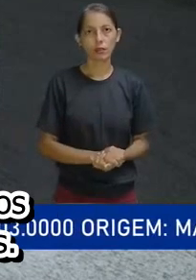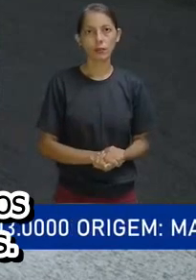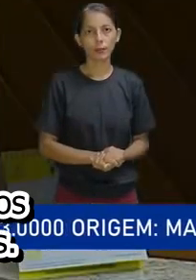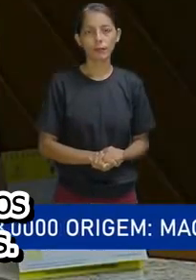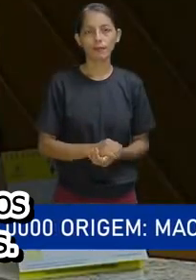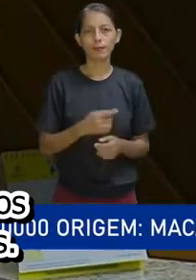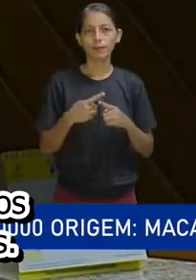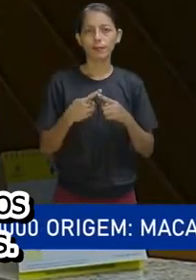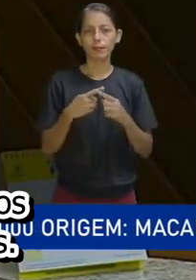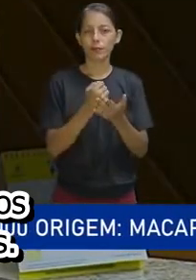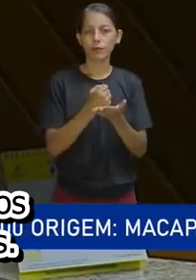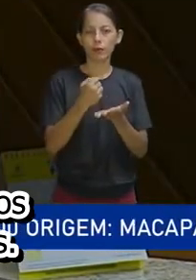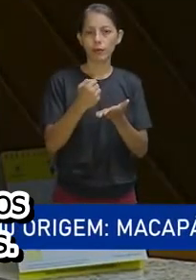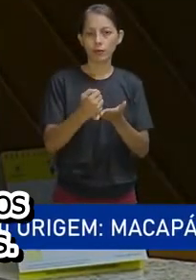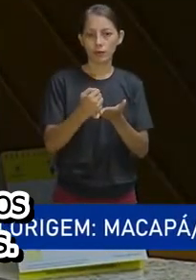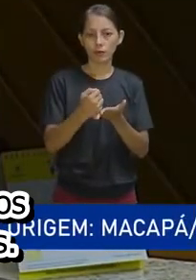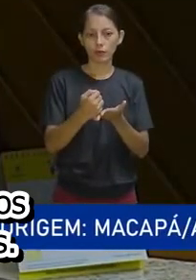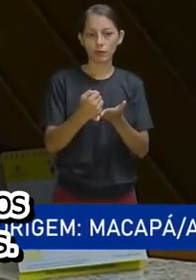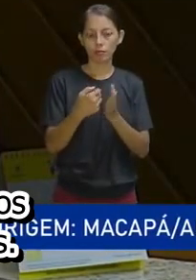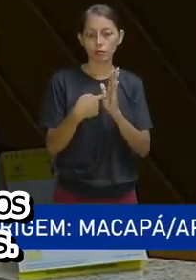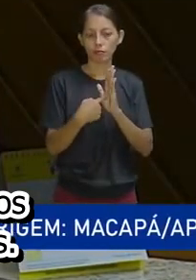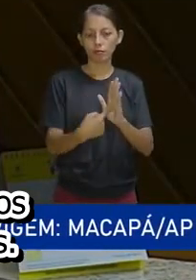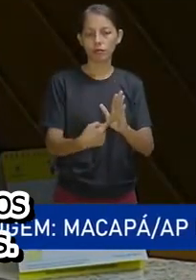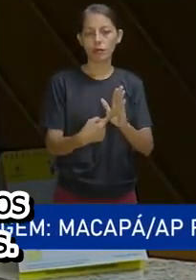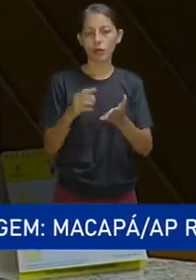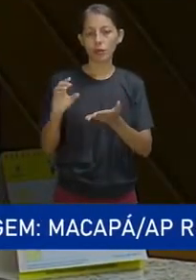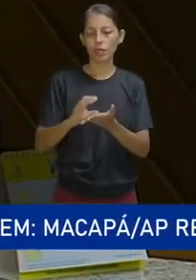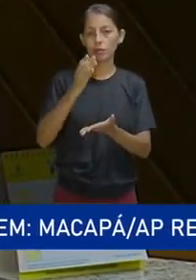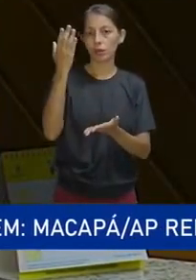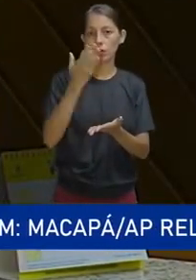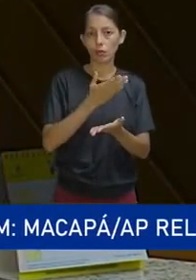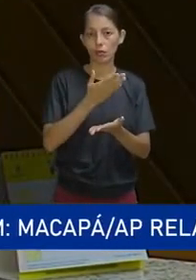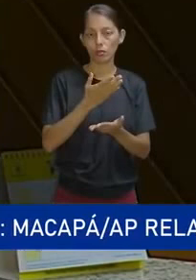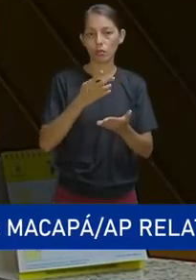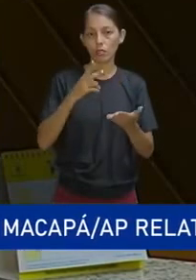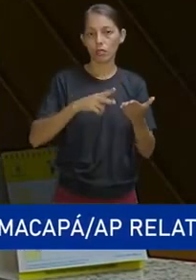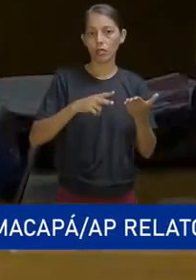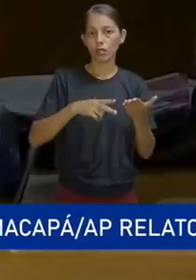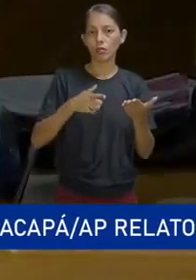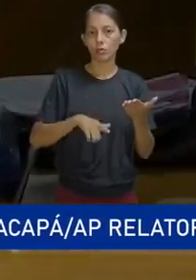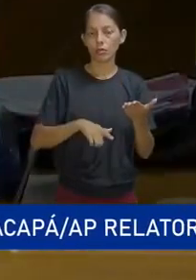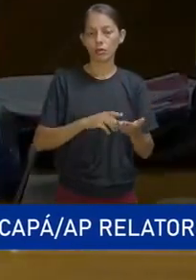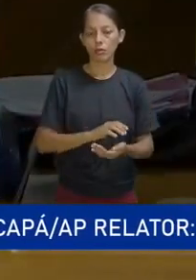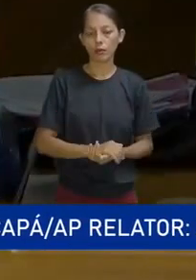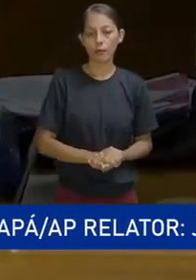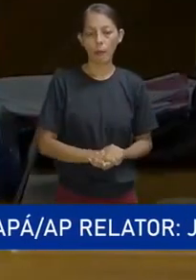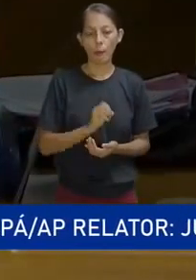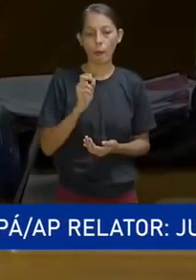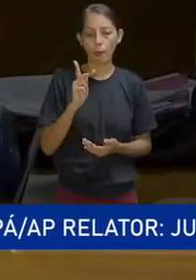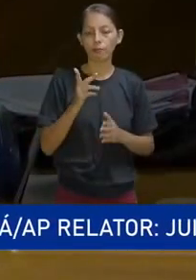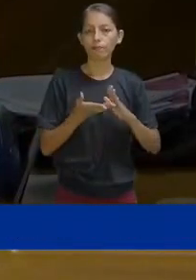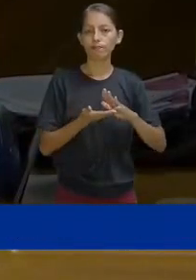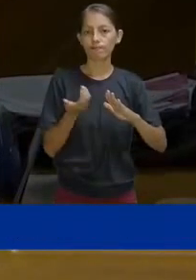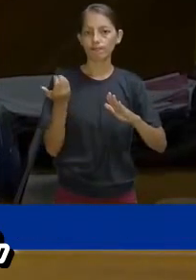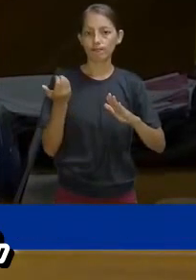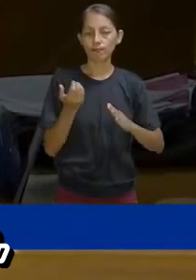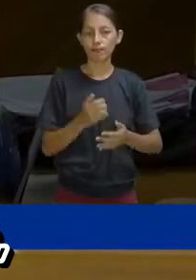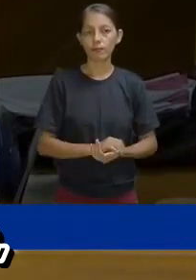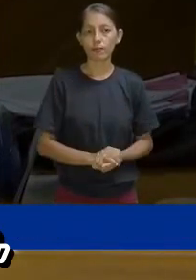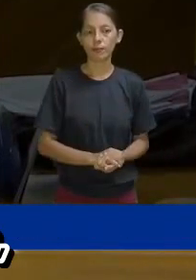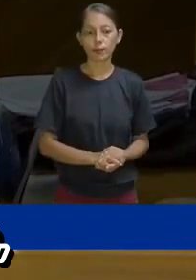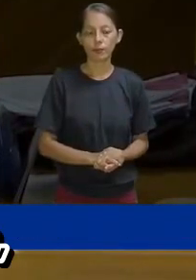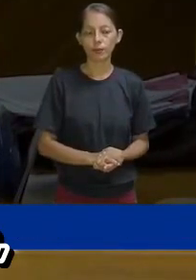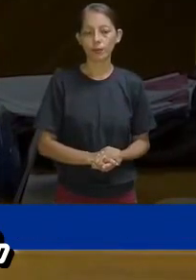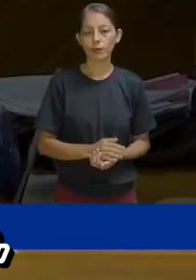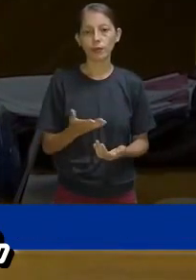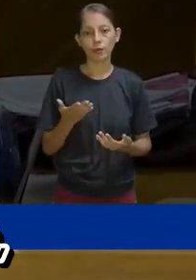aos documentos que foram apresentados na prestação de contas. Ok, retirado de pauta, pedido do relator. Chamo o